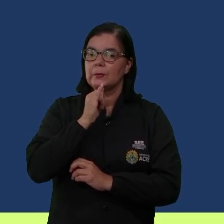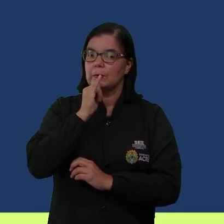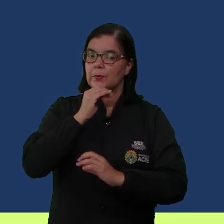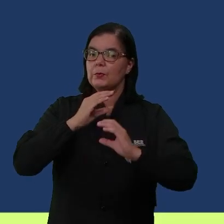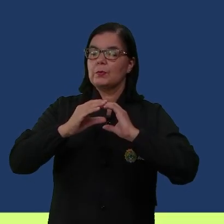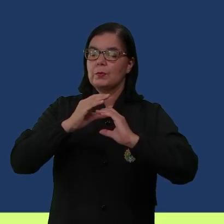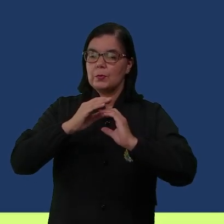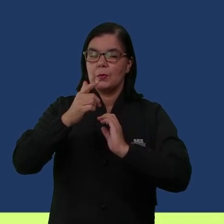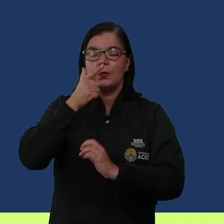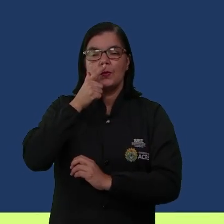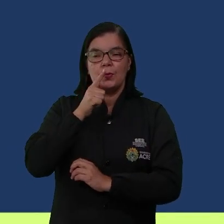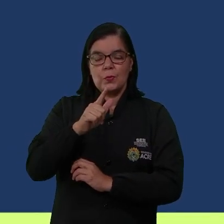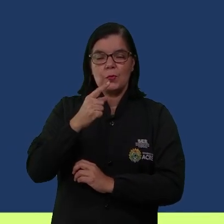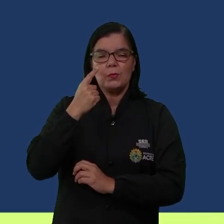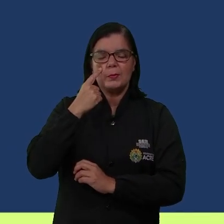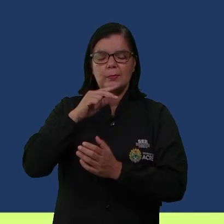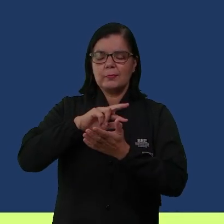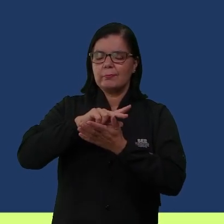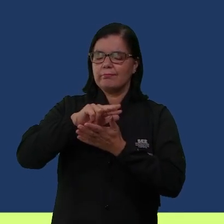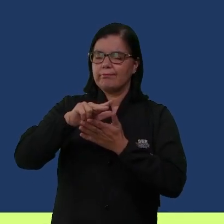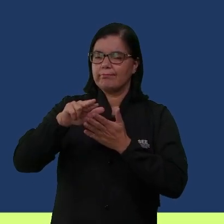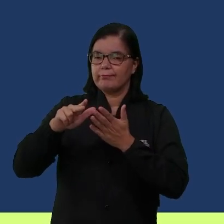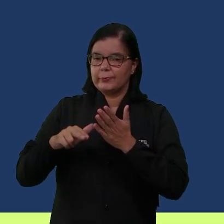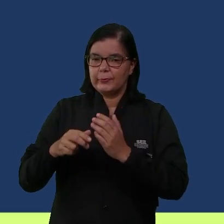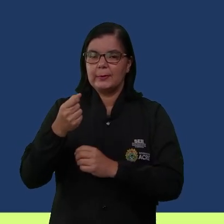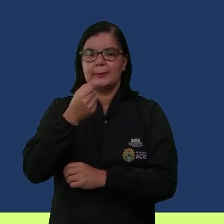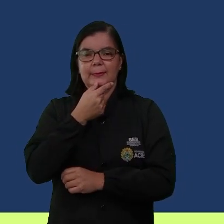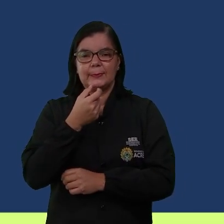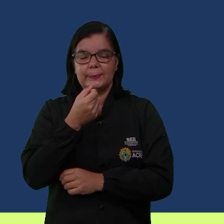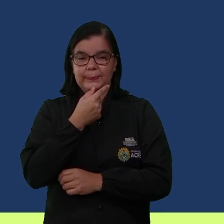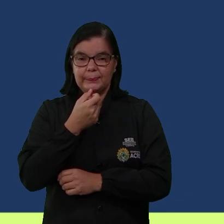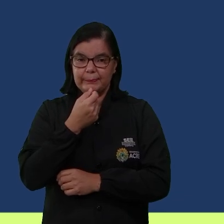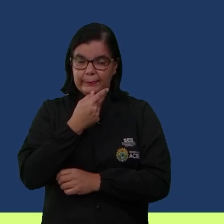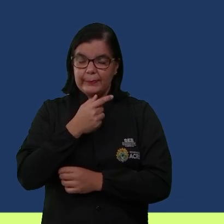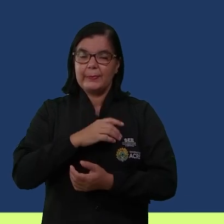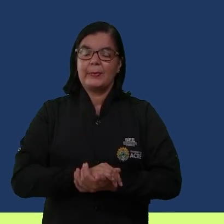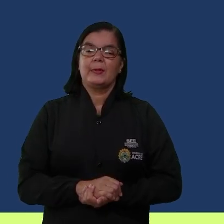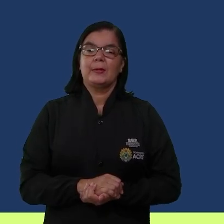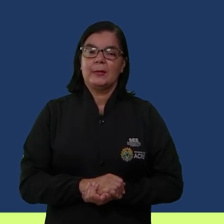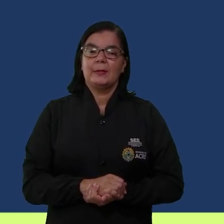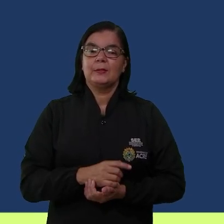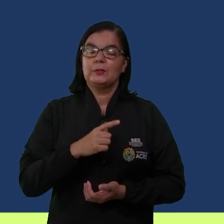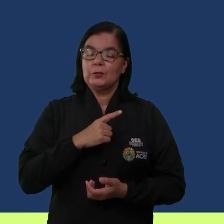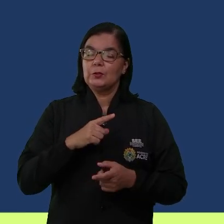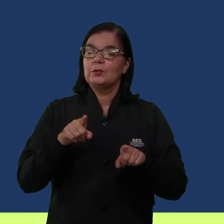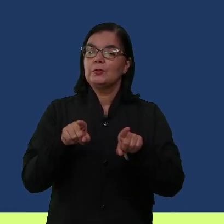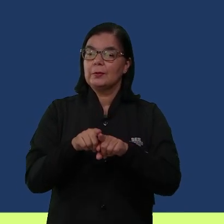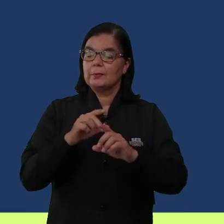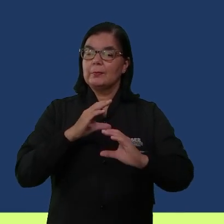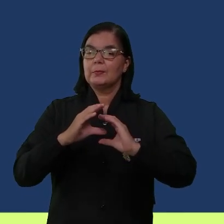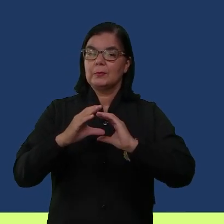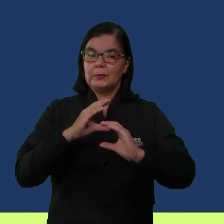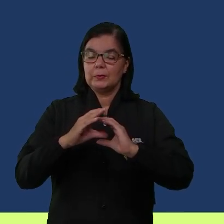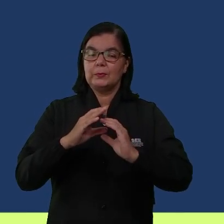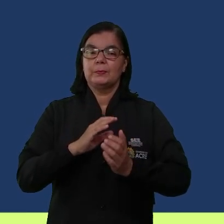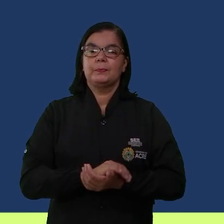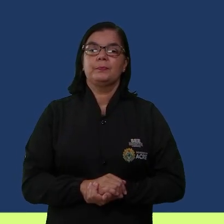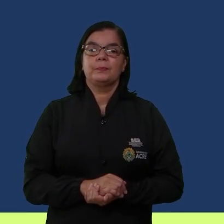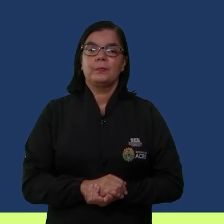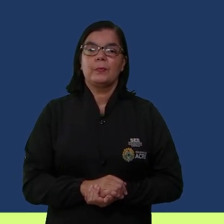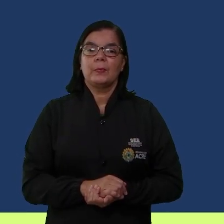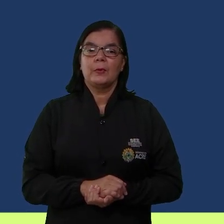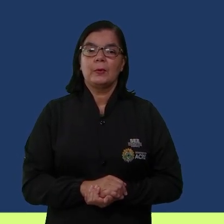você consegue aí ter uma infinidade de paródias de músicas, né, de